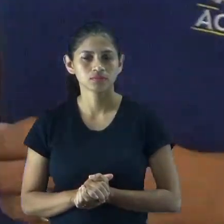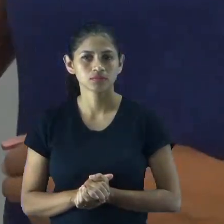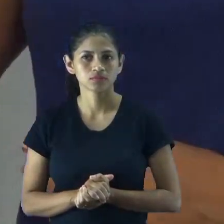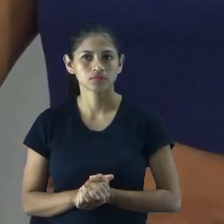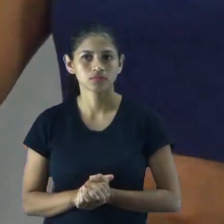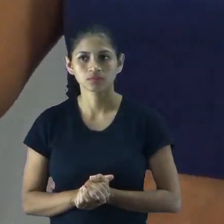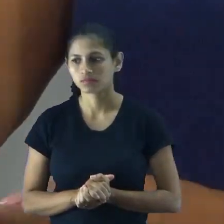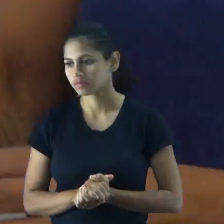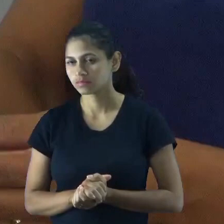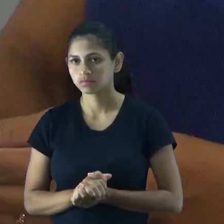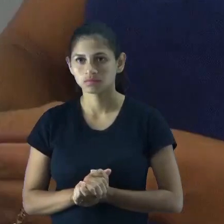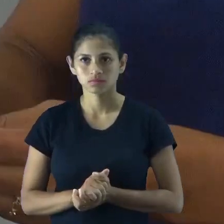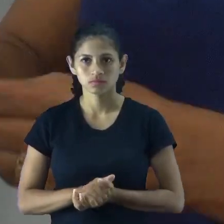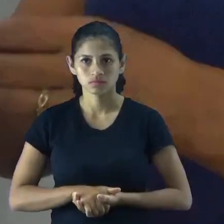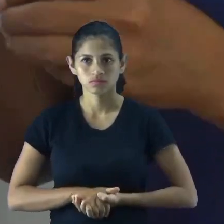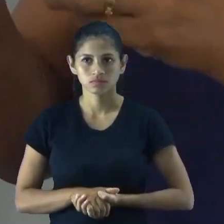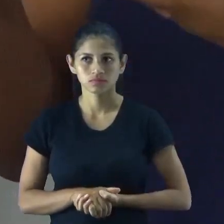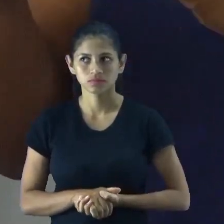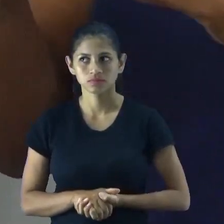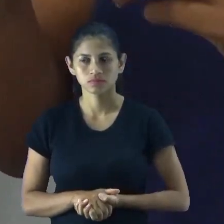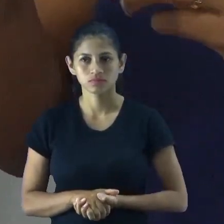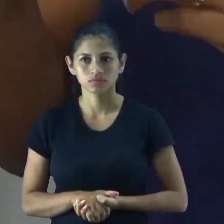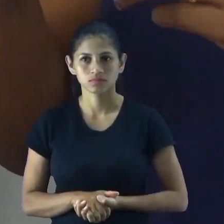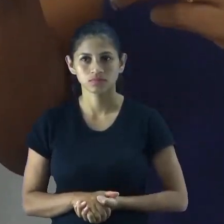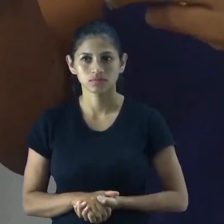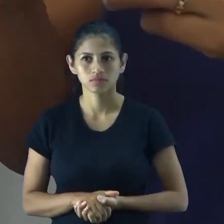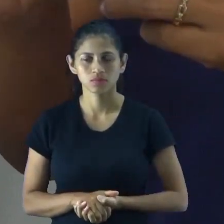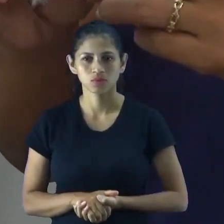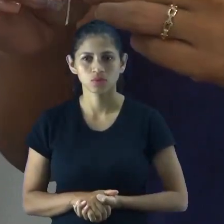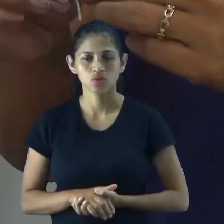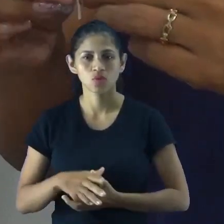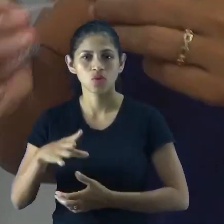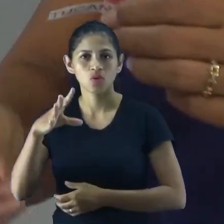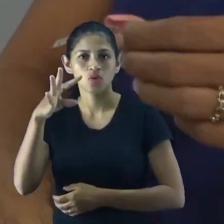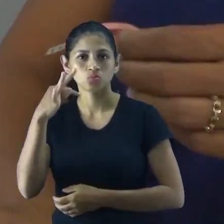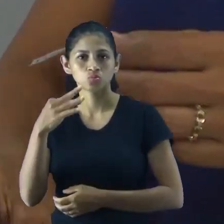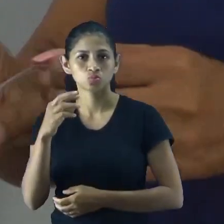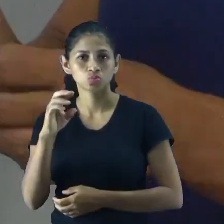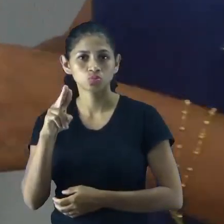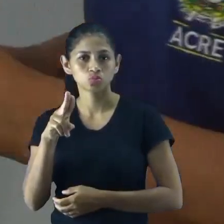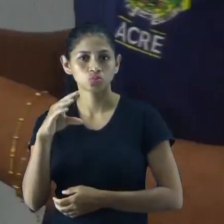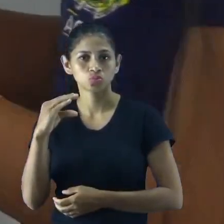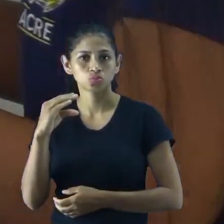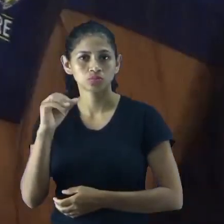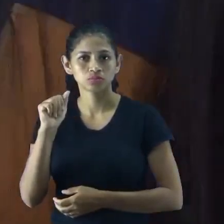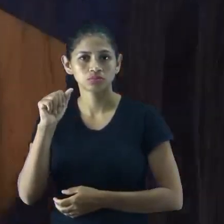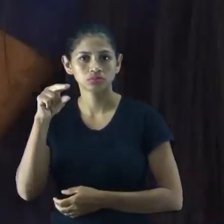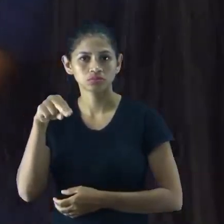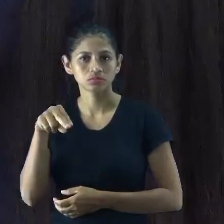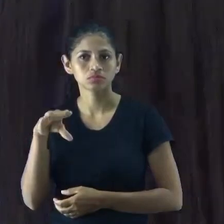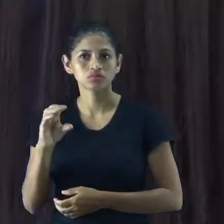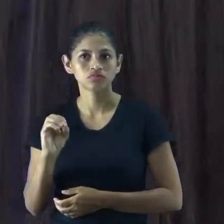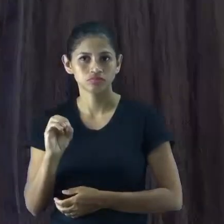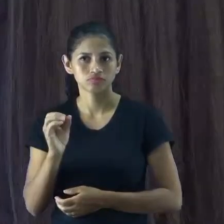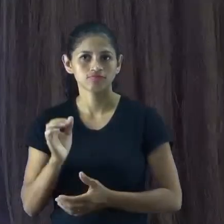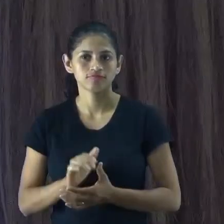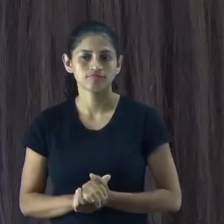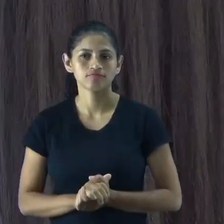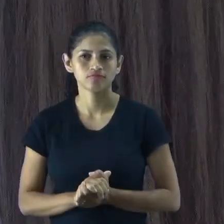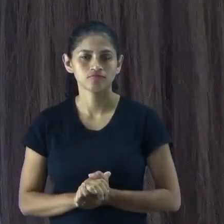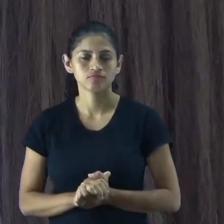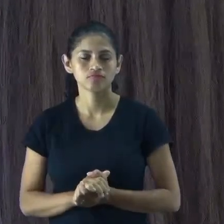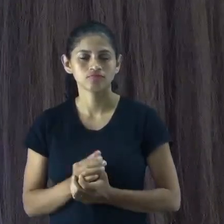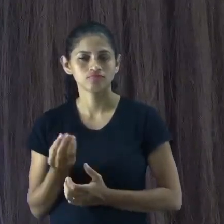aí a gente vai colocar também ó o tucano né Vamos colocar aqui o tucano na segunda